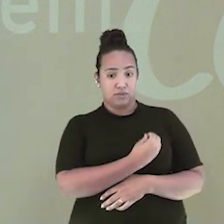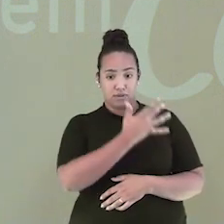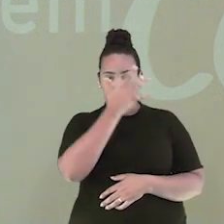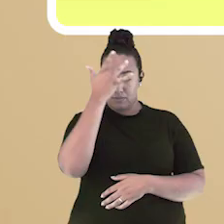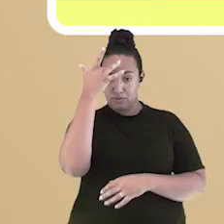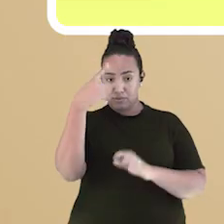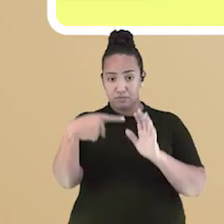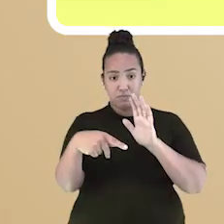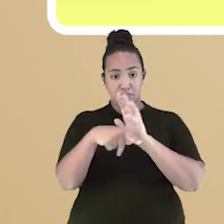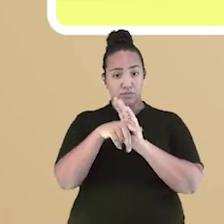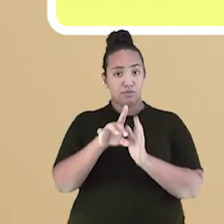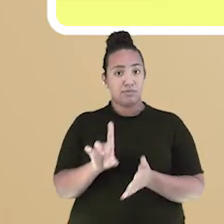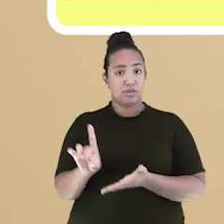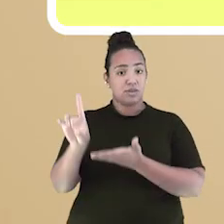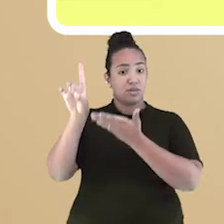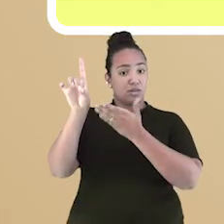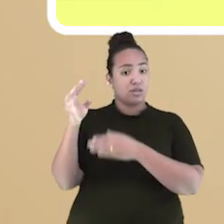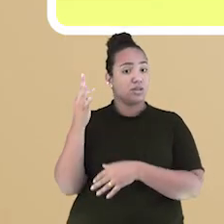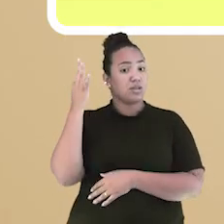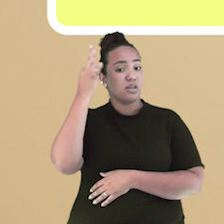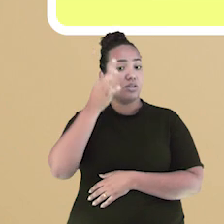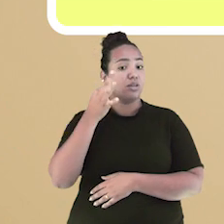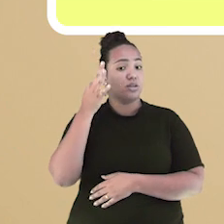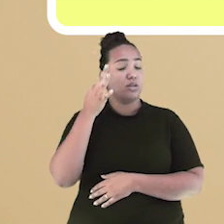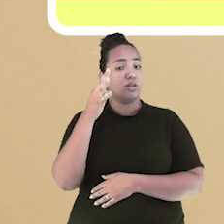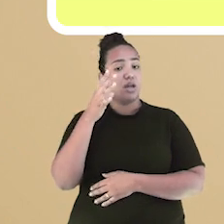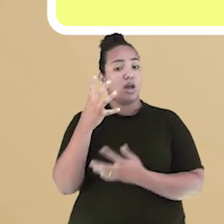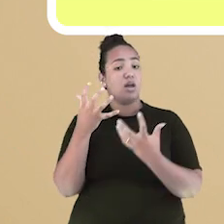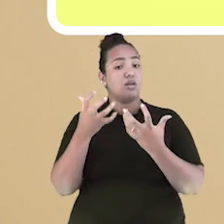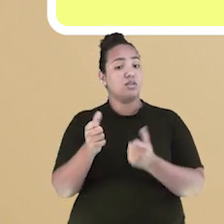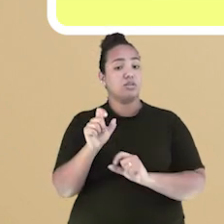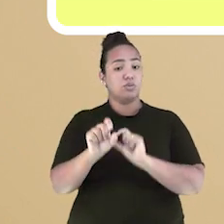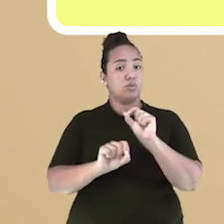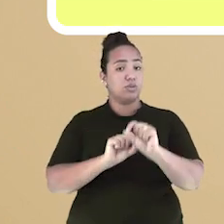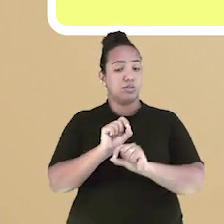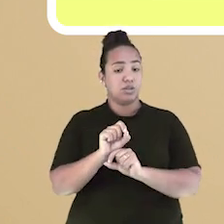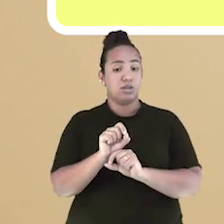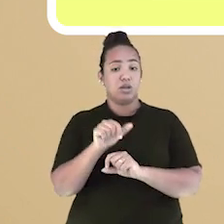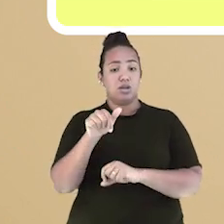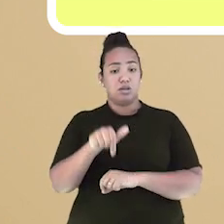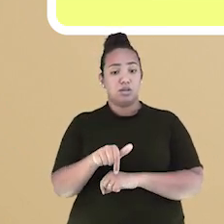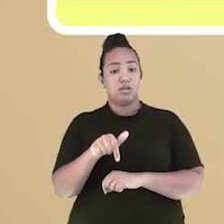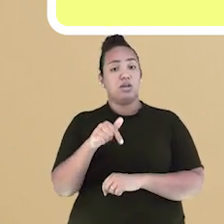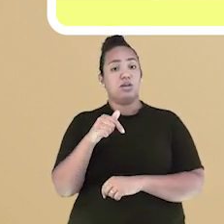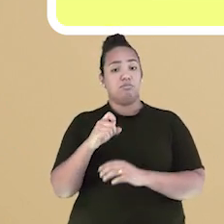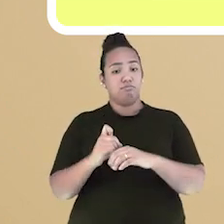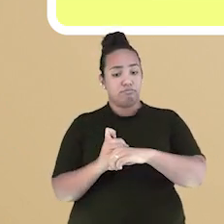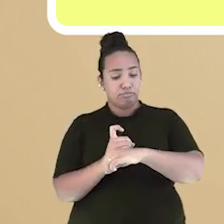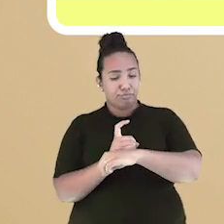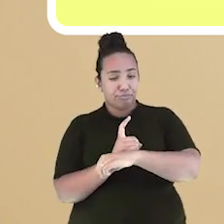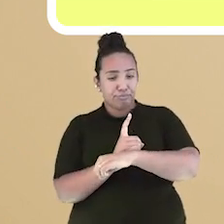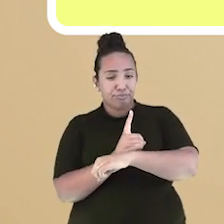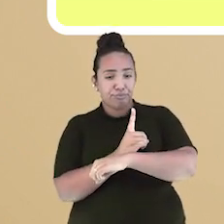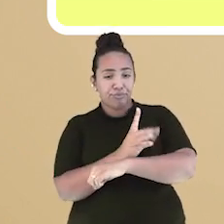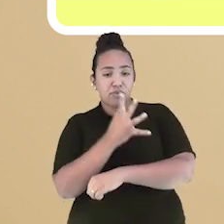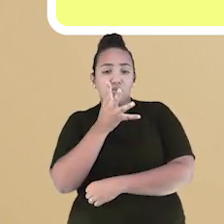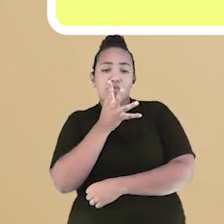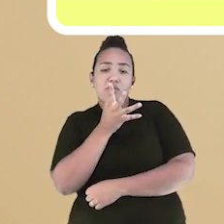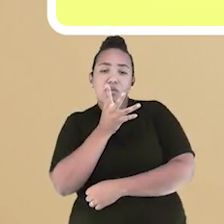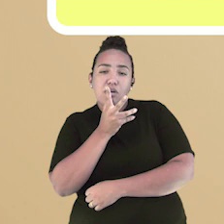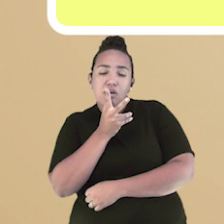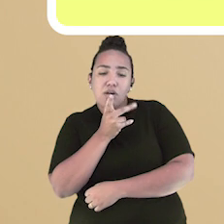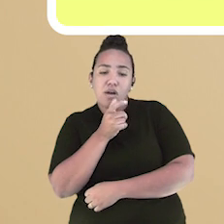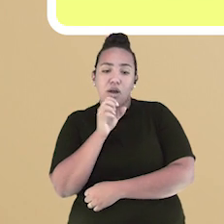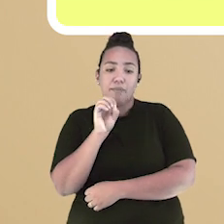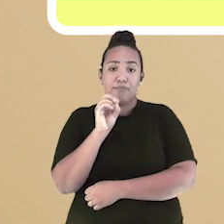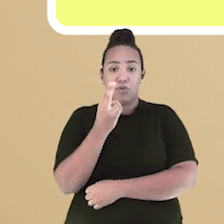era Deus, e essa teoria evolucionista defende que as espécies se desenvolveram através de mutações lentas ou rápidas.